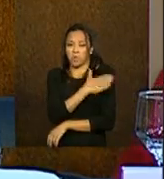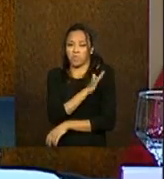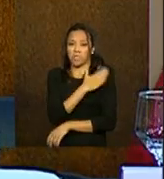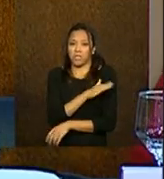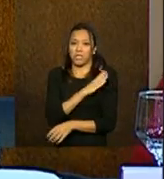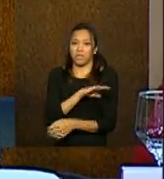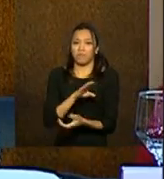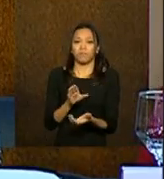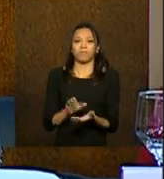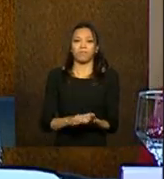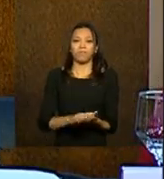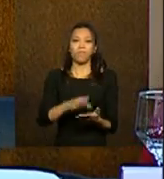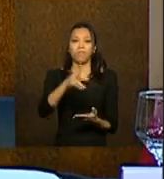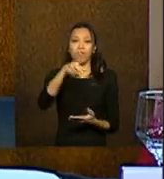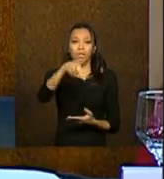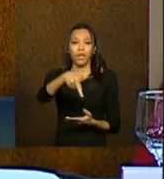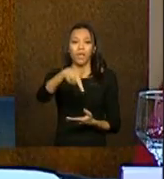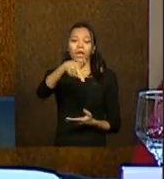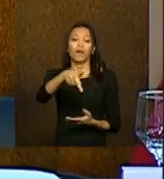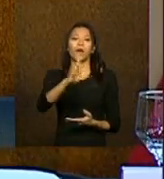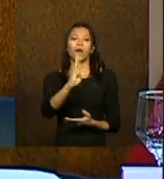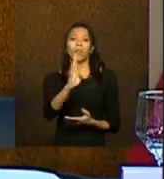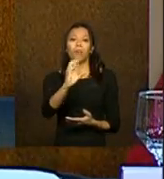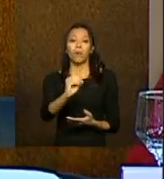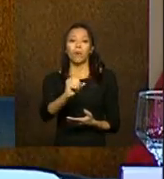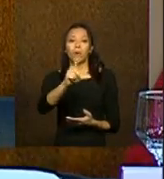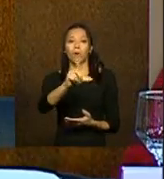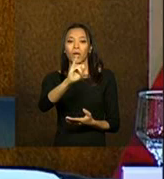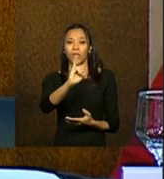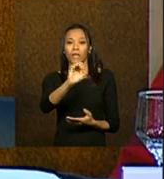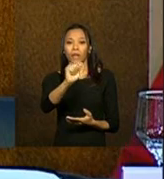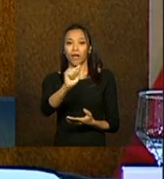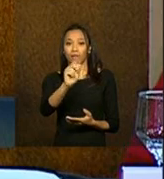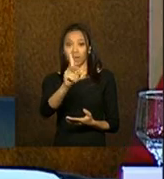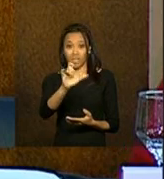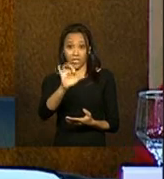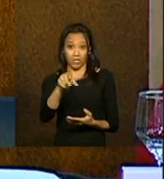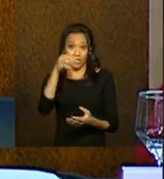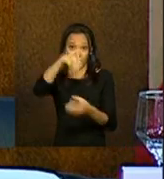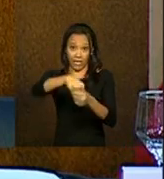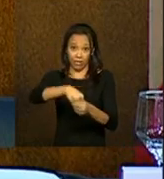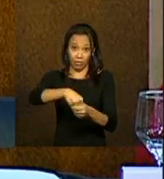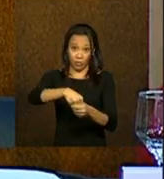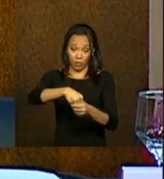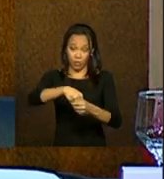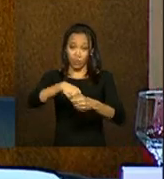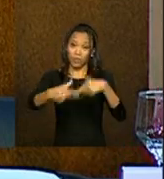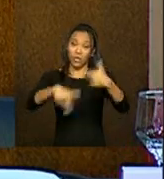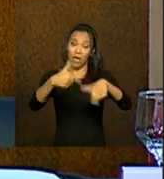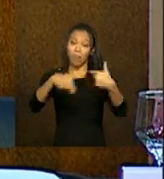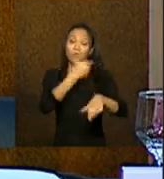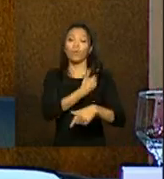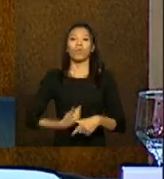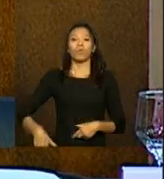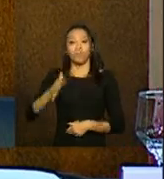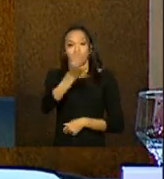de bolivarianismo eh n ações do governo federal. Eu acho que a gente precisa, eh, se unir nisso. Eu acho